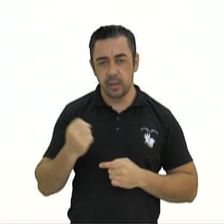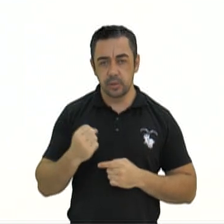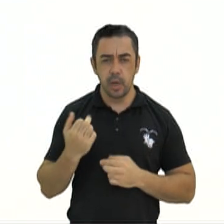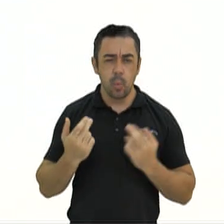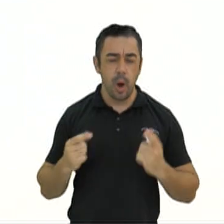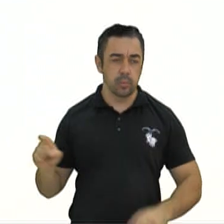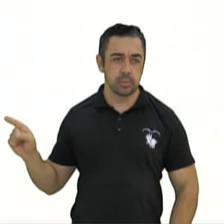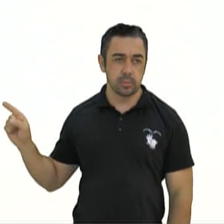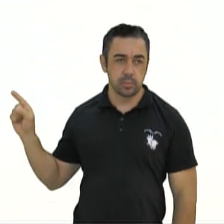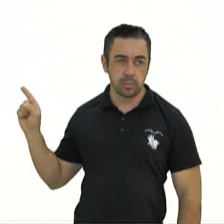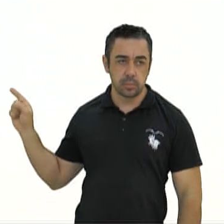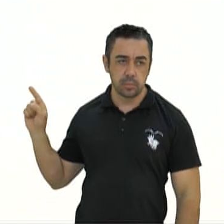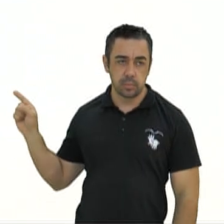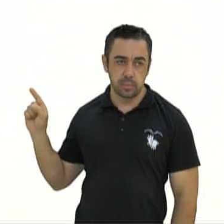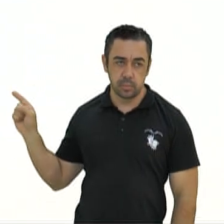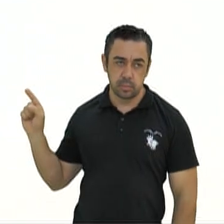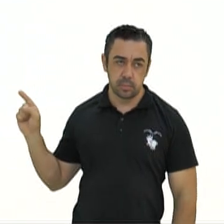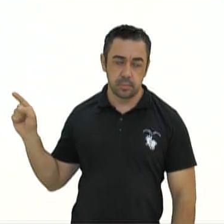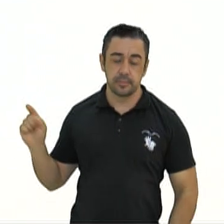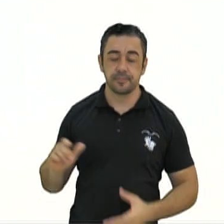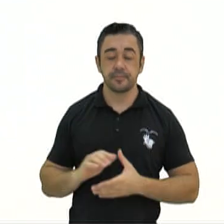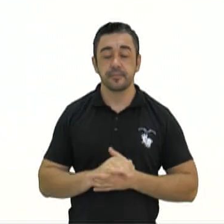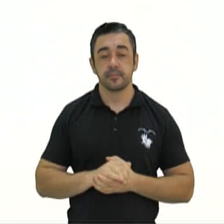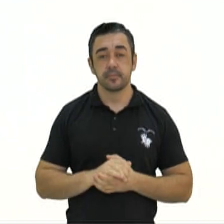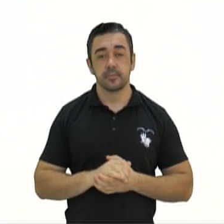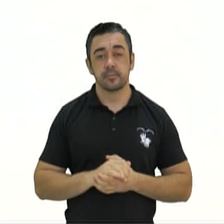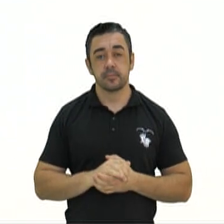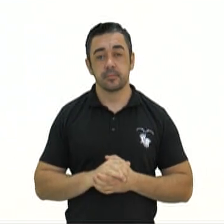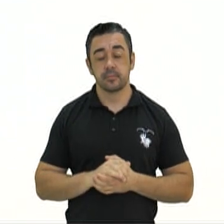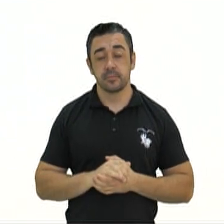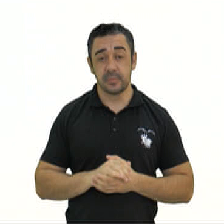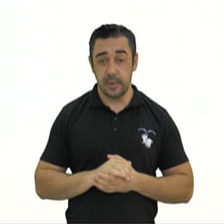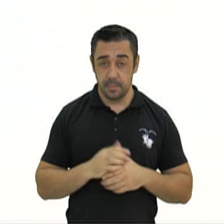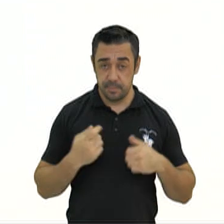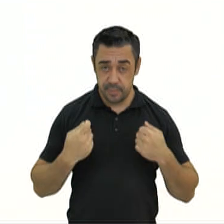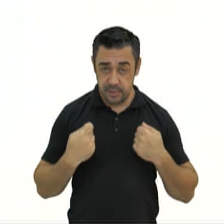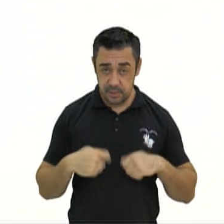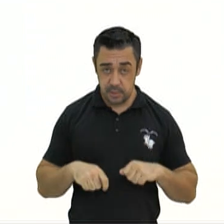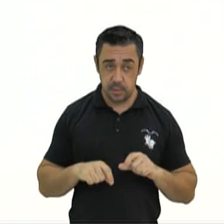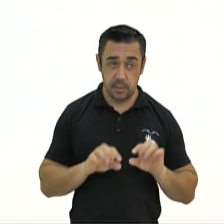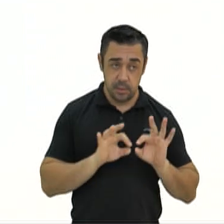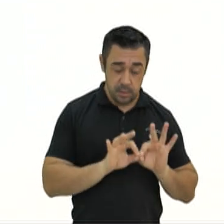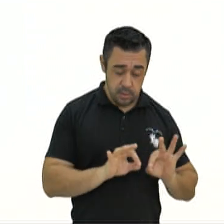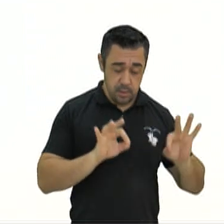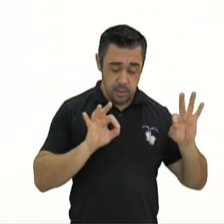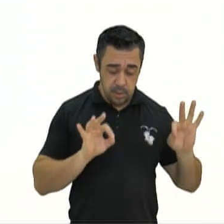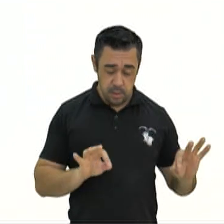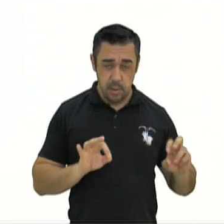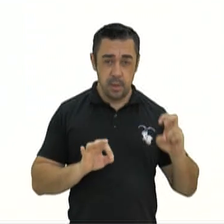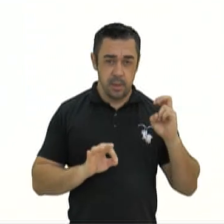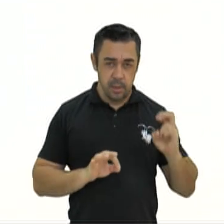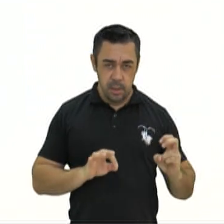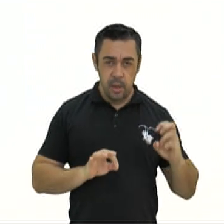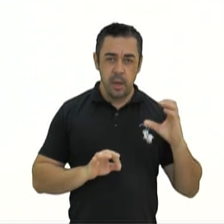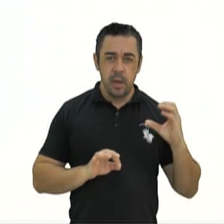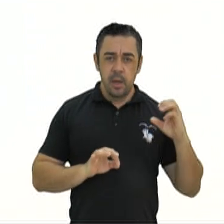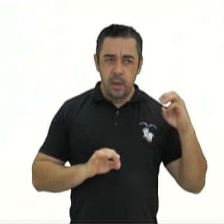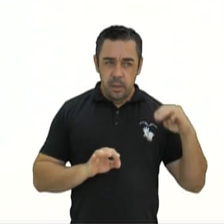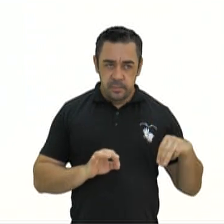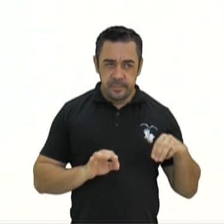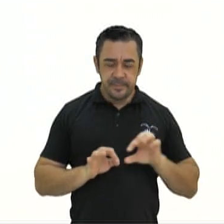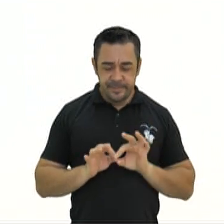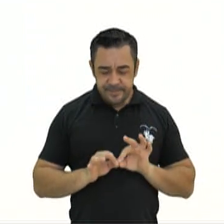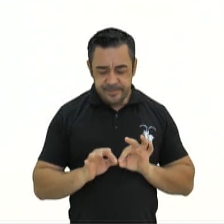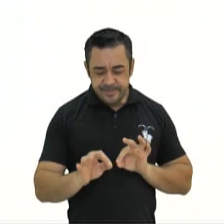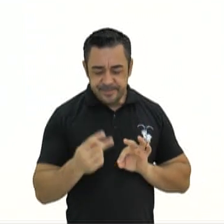no desenho aqui, um paralelepípedo retângulo, tá? Cujas medidas estão apresentadas ali abaixo. Então, eu tenho o comprimento,